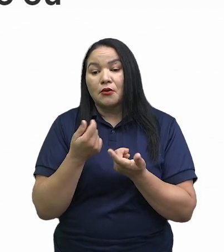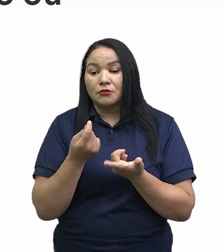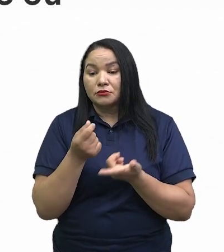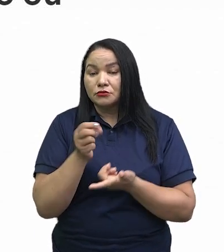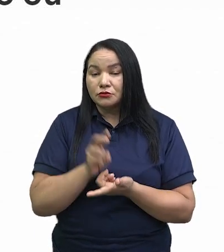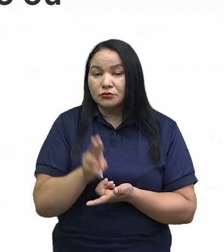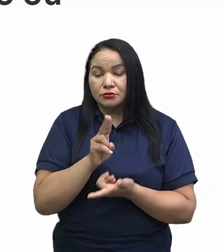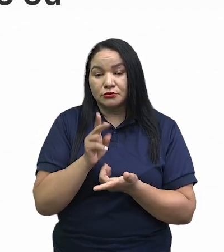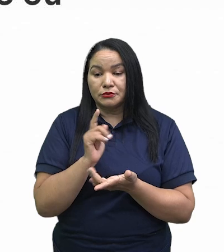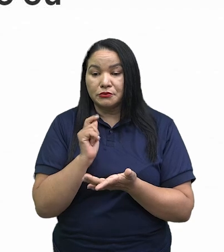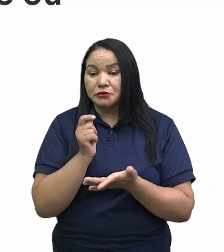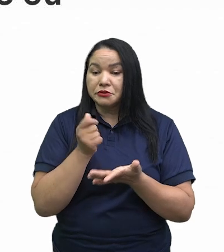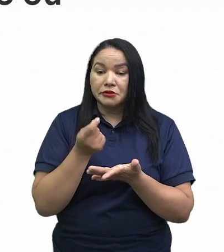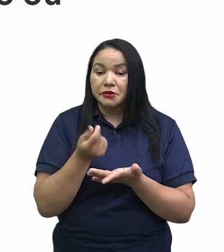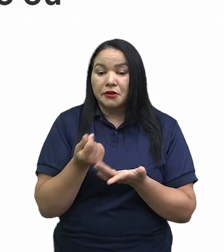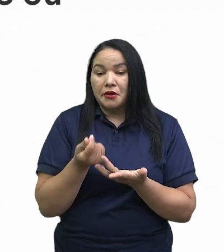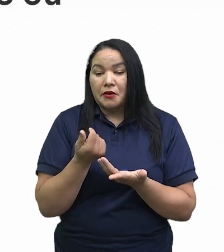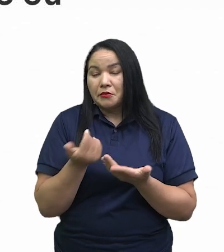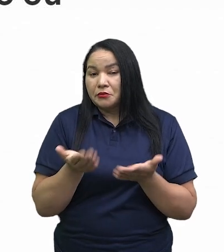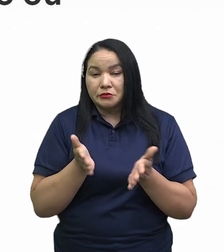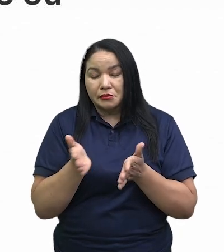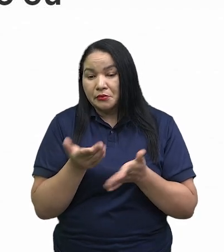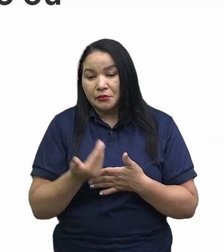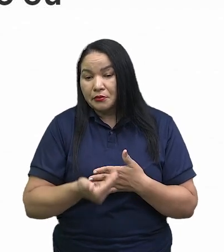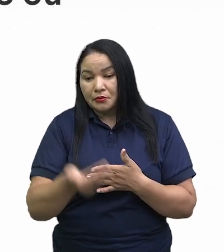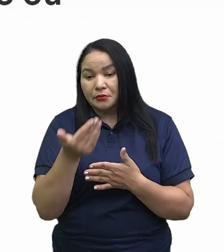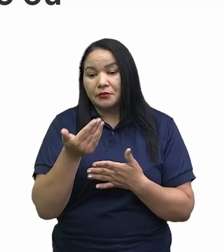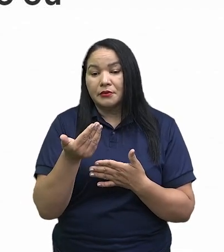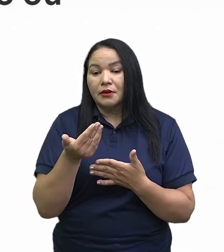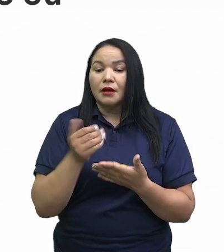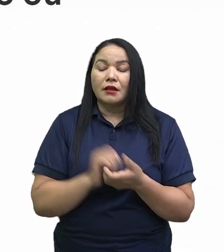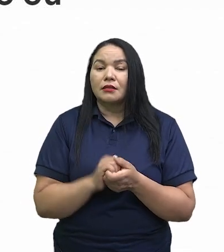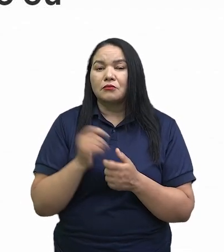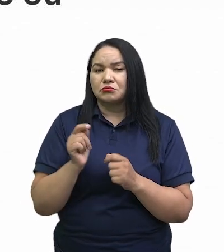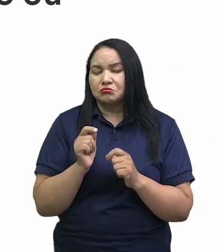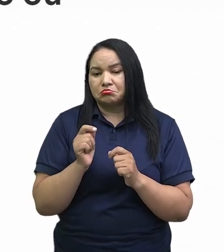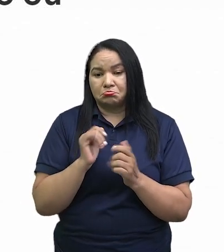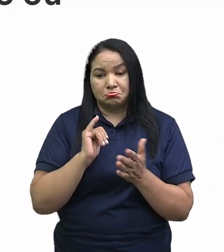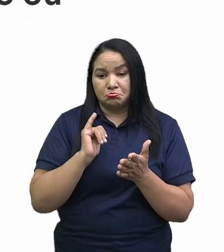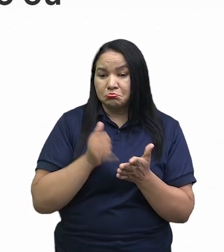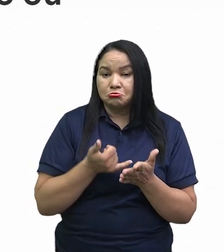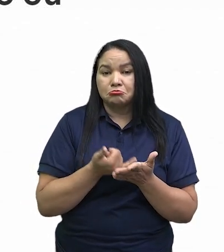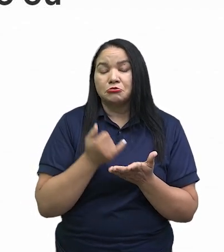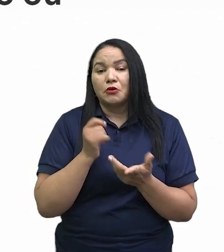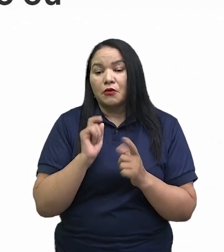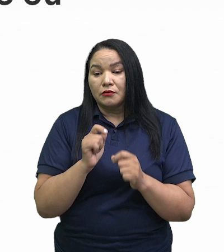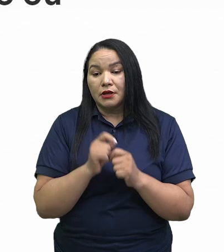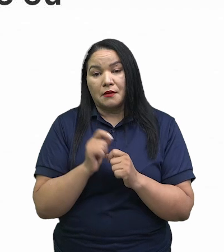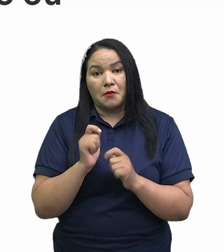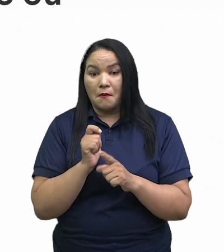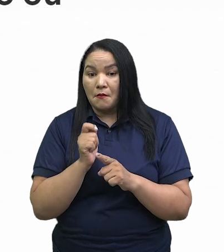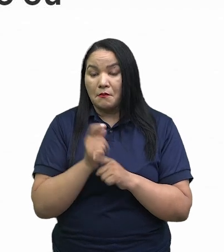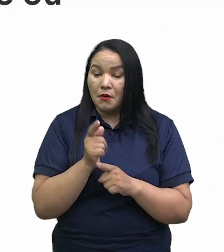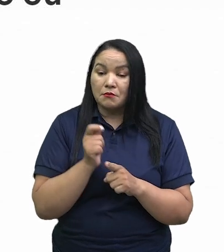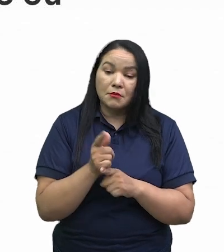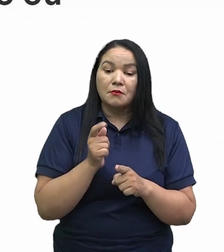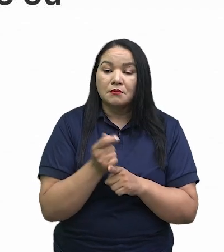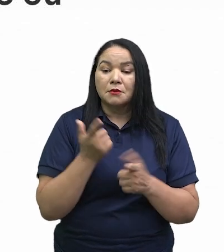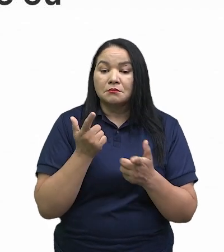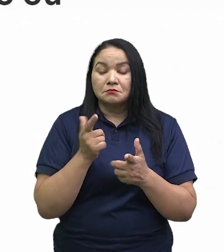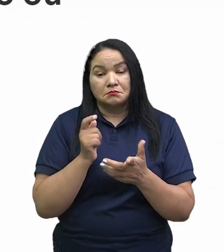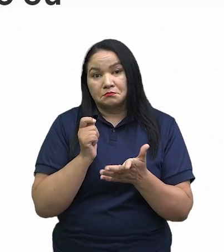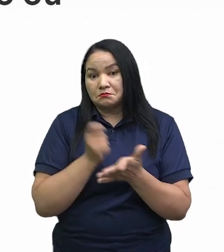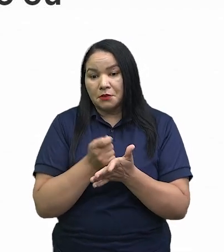do dinheiro ao longo do tempo, ou seja, os juros ali, em outras palavras, são um aluguel que se paga ou